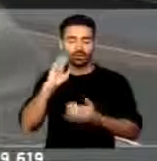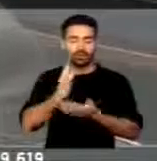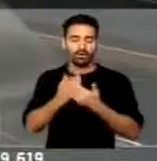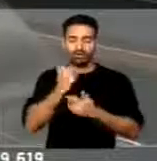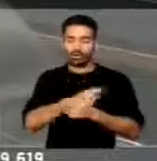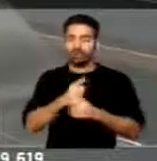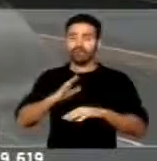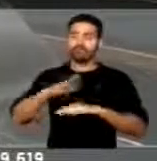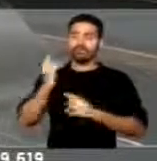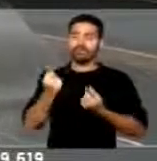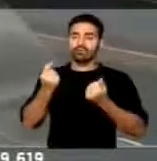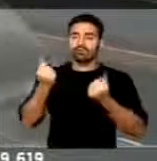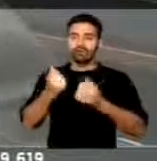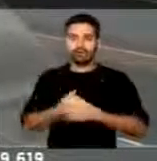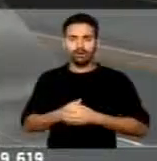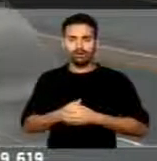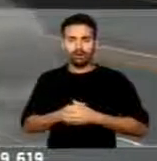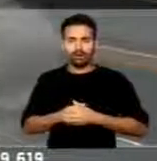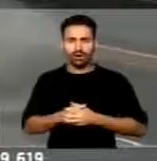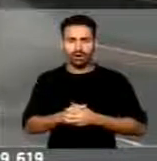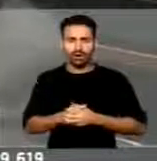dinheiro?